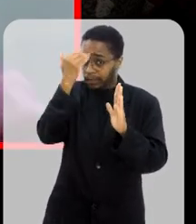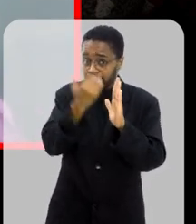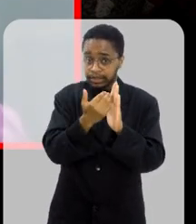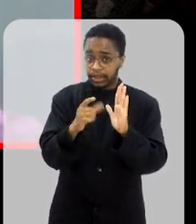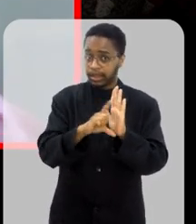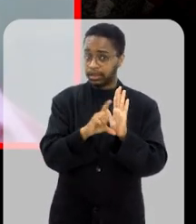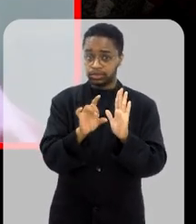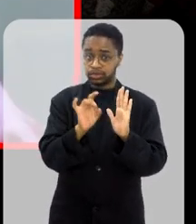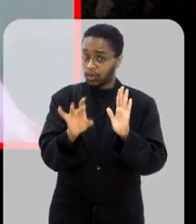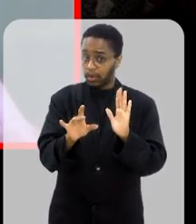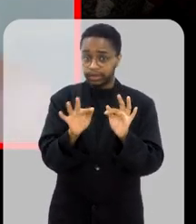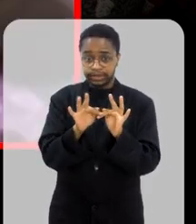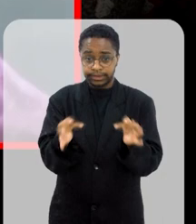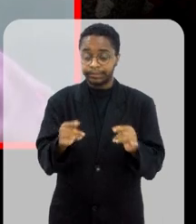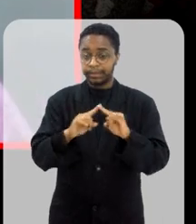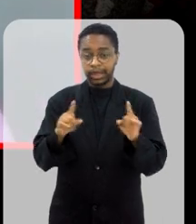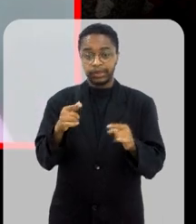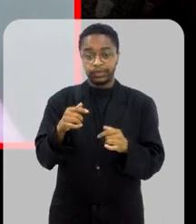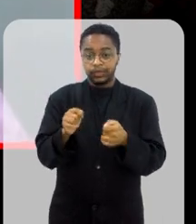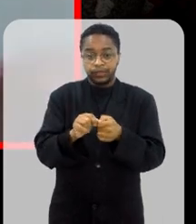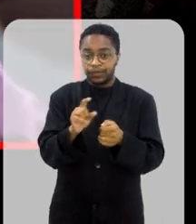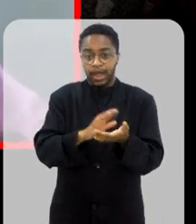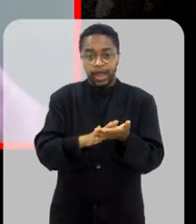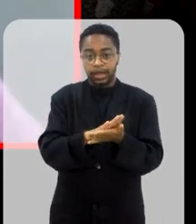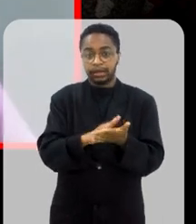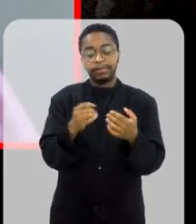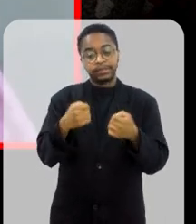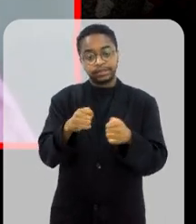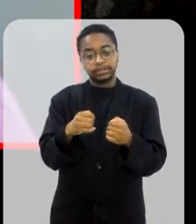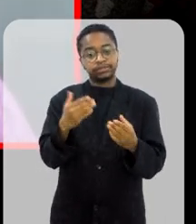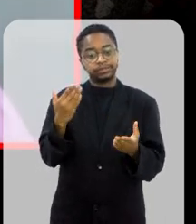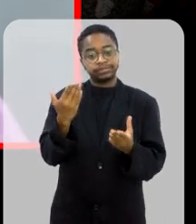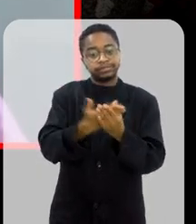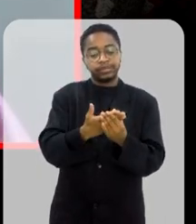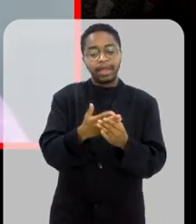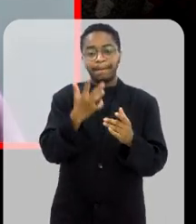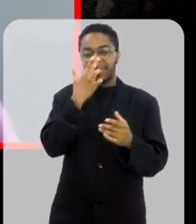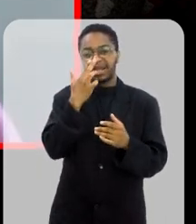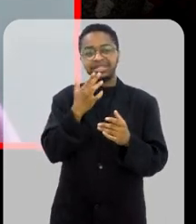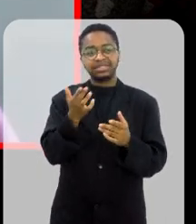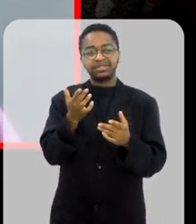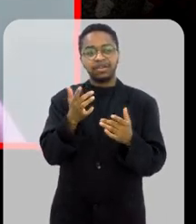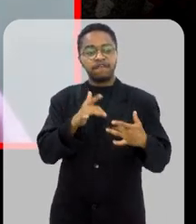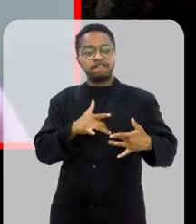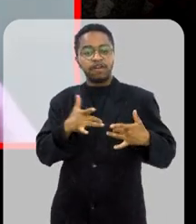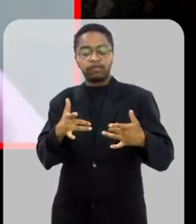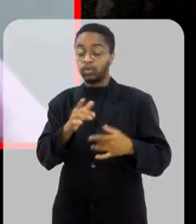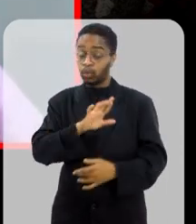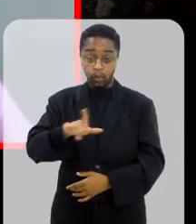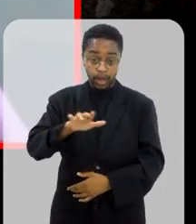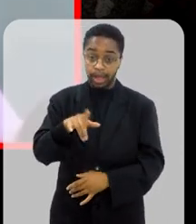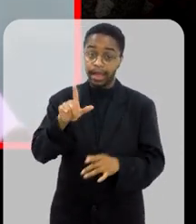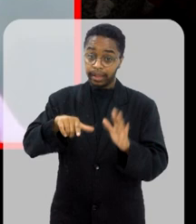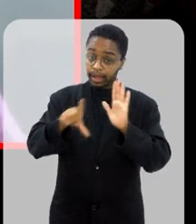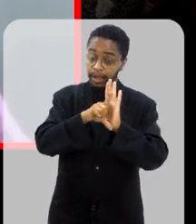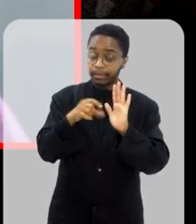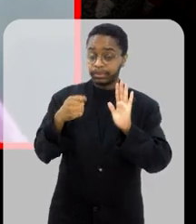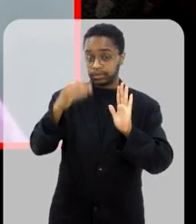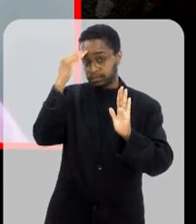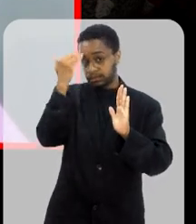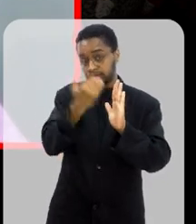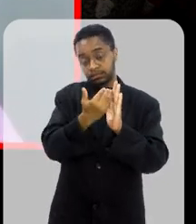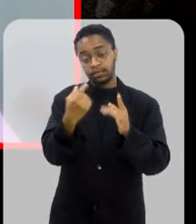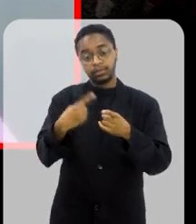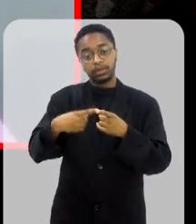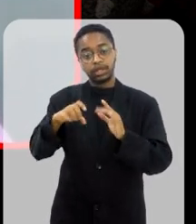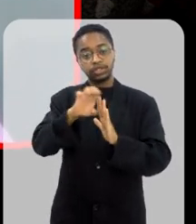era só cumprir a lei. Não, mas não se cumpre, tem que entrar. Parece que estão fazendo um favor, não. É lei, tem que ser